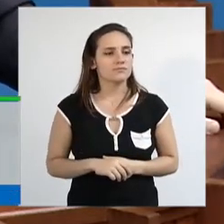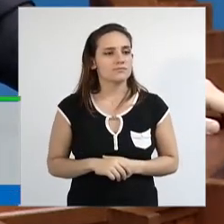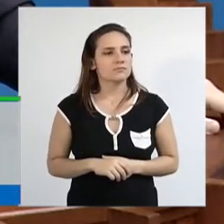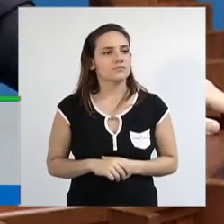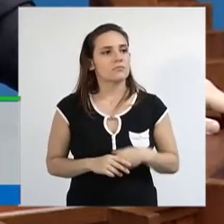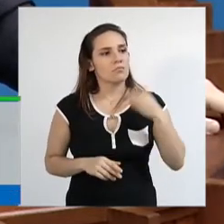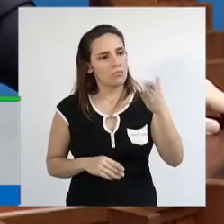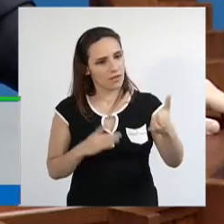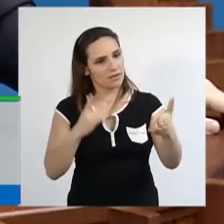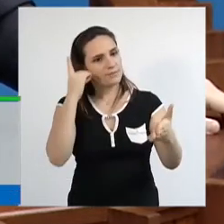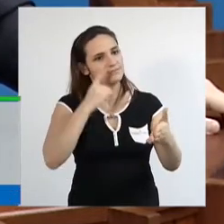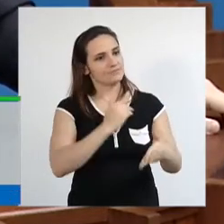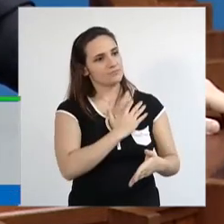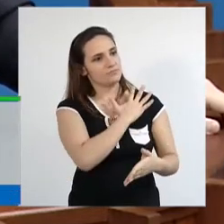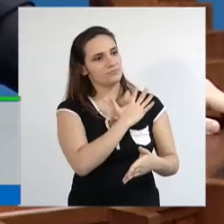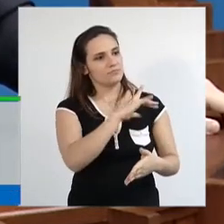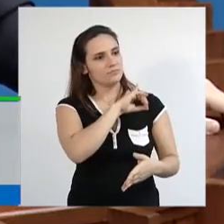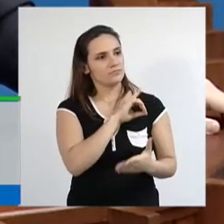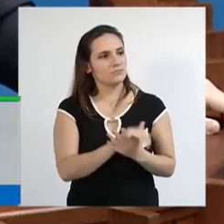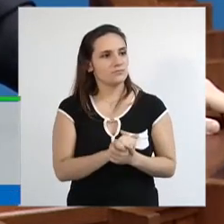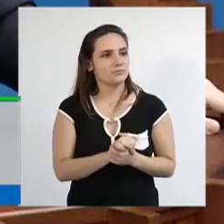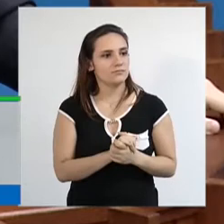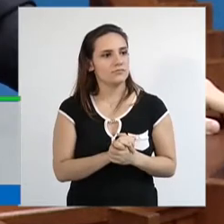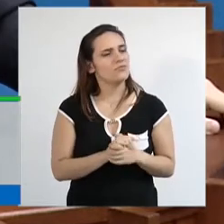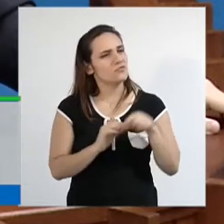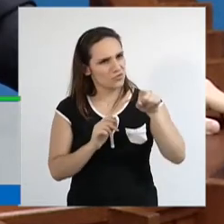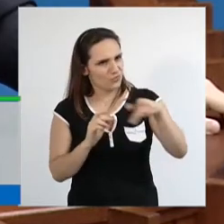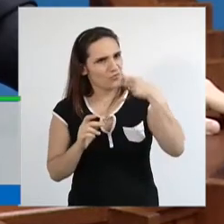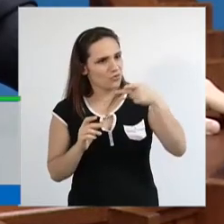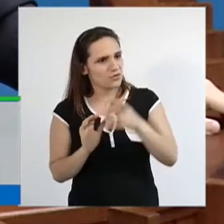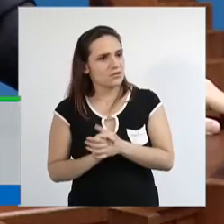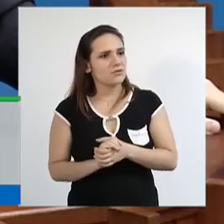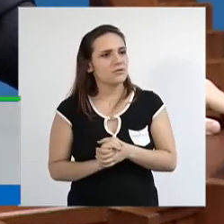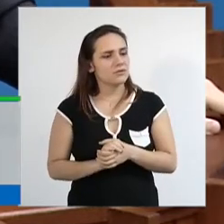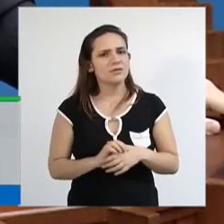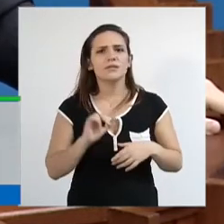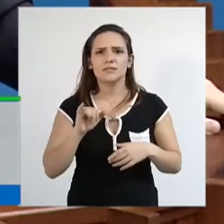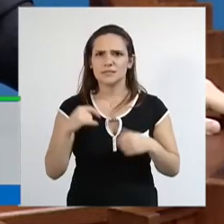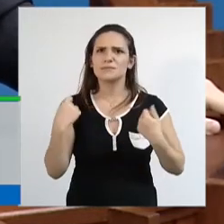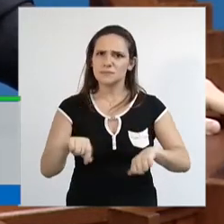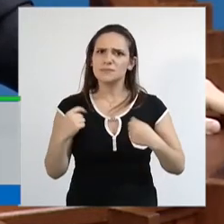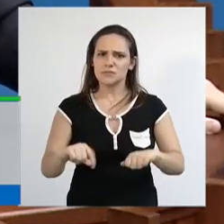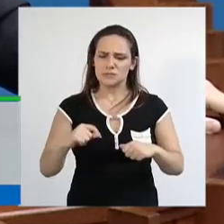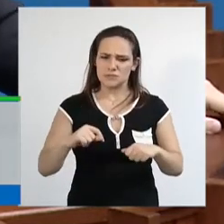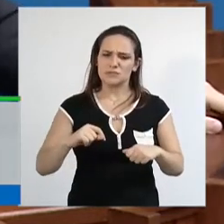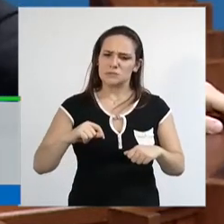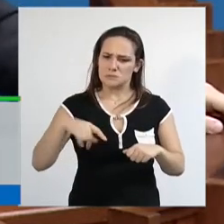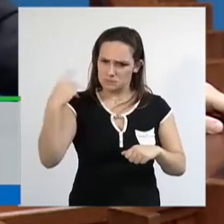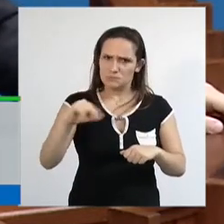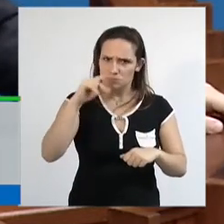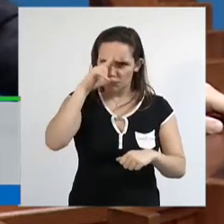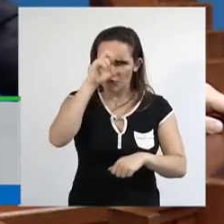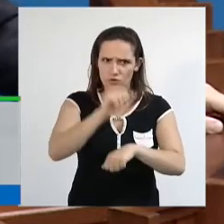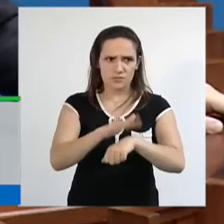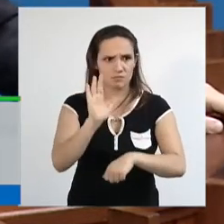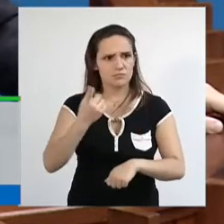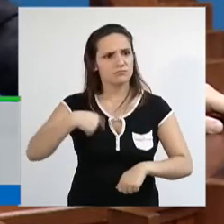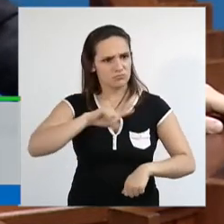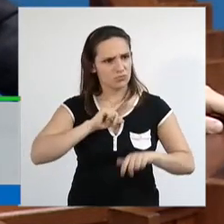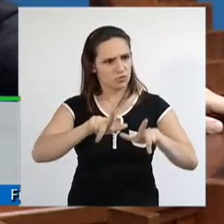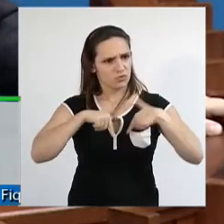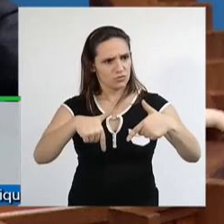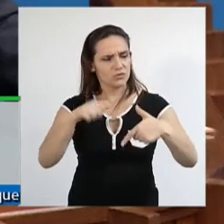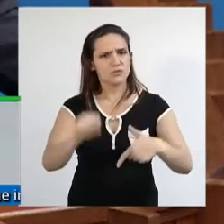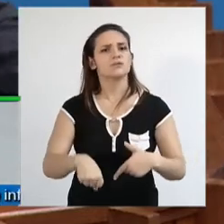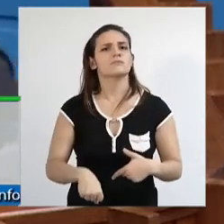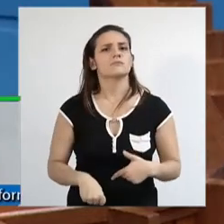Coronel Davi esses dias aí, né, Coronel Davi? Se precisar engrossar o couro, essa casa também tem couro